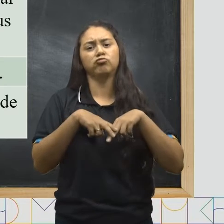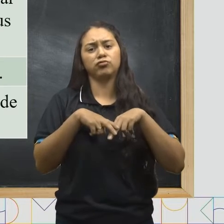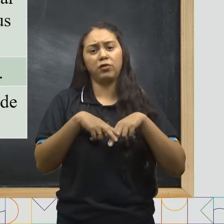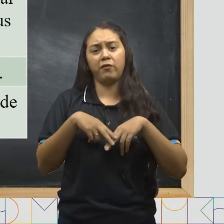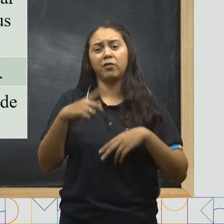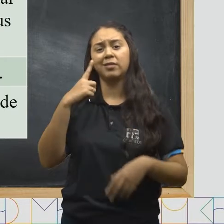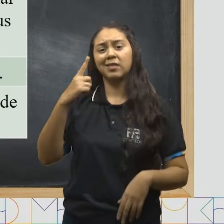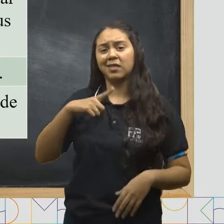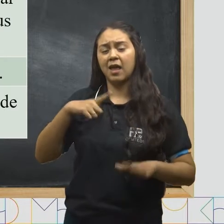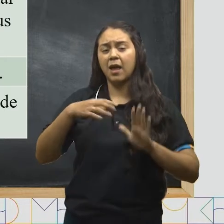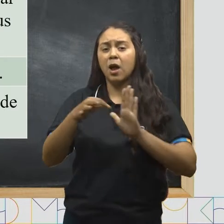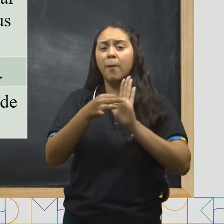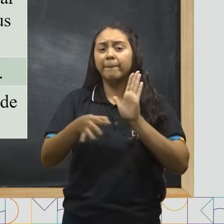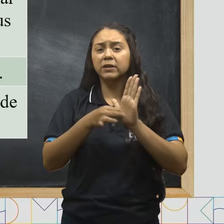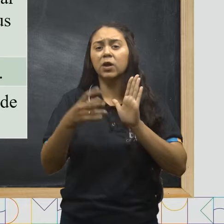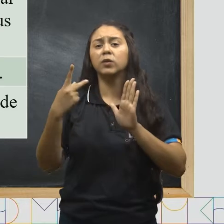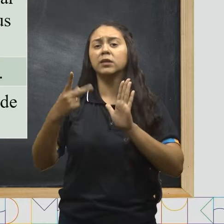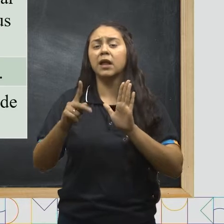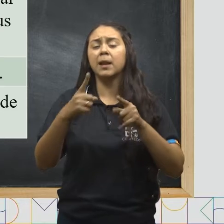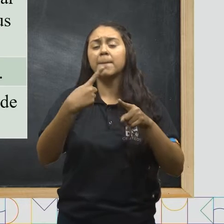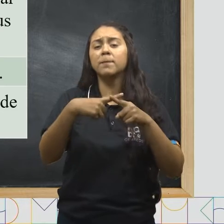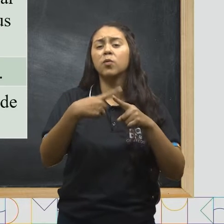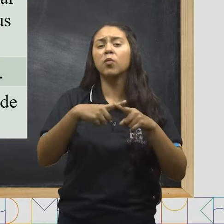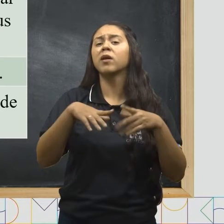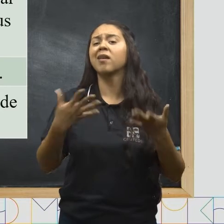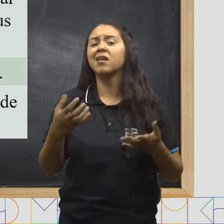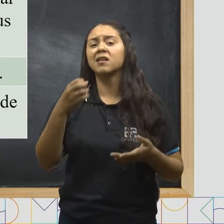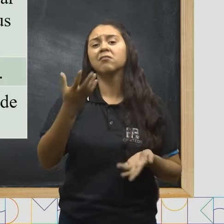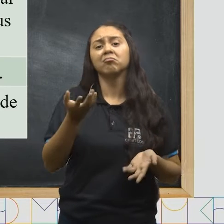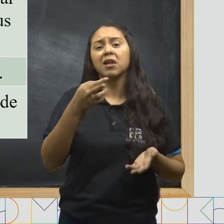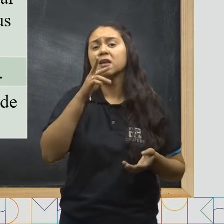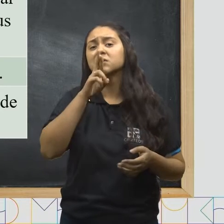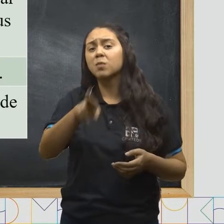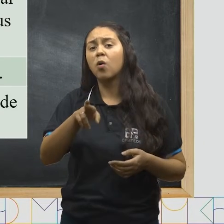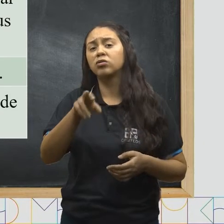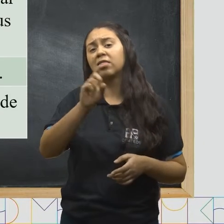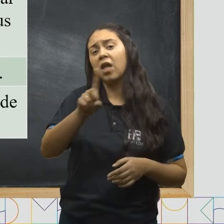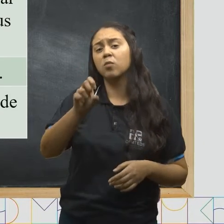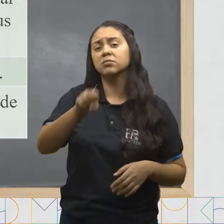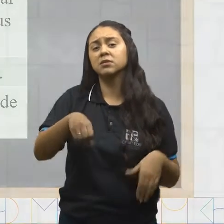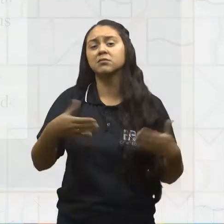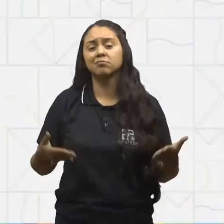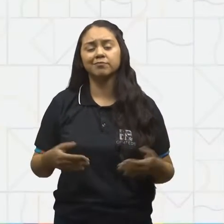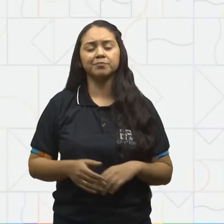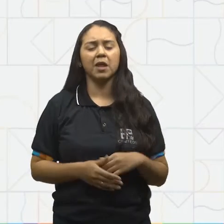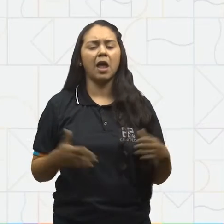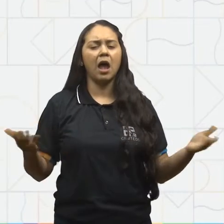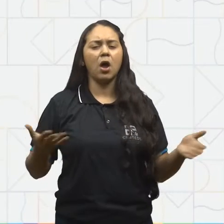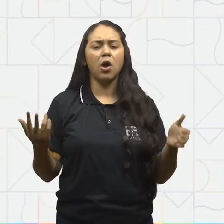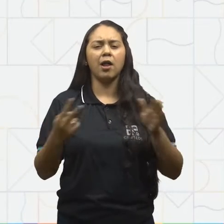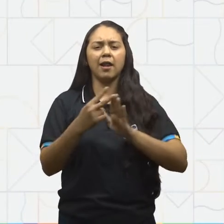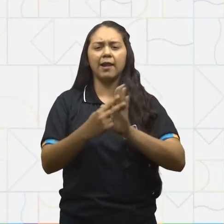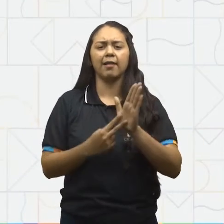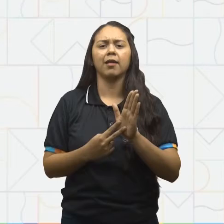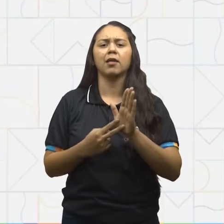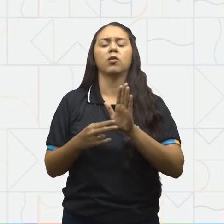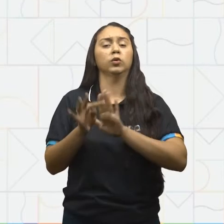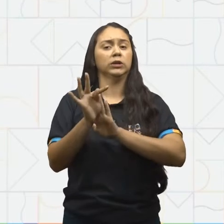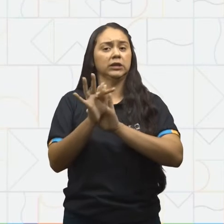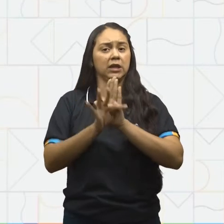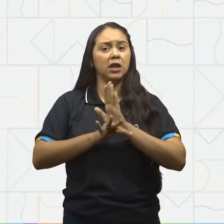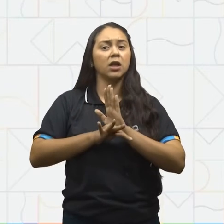estão expostos os porquê das respostas deles. Vou ler agora para você